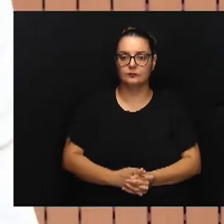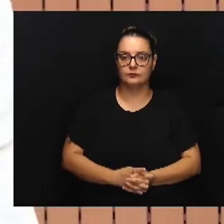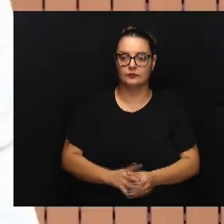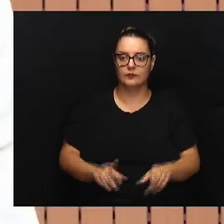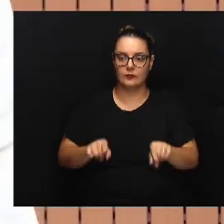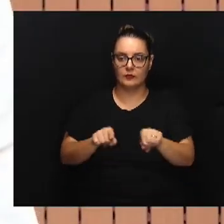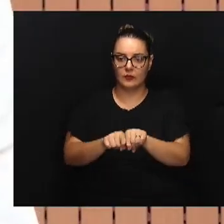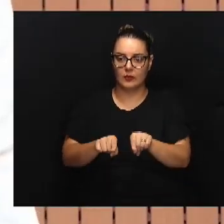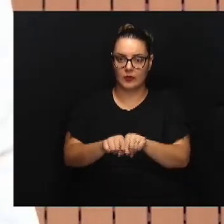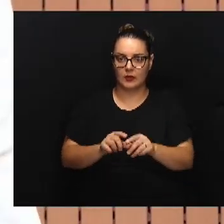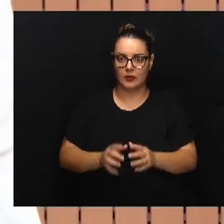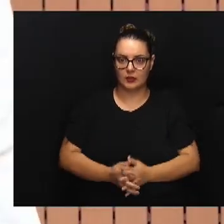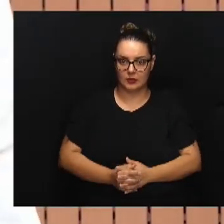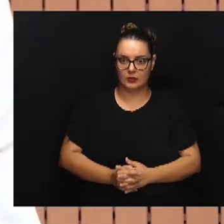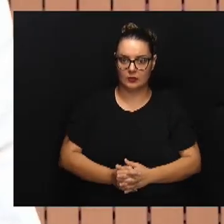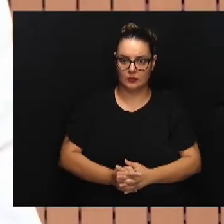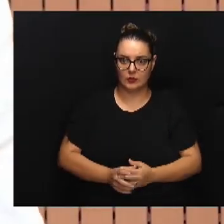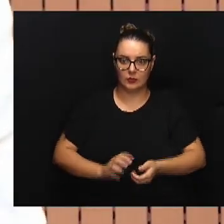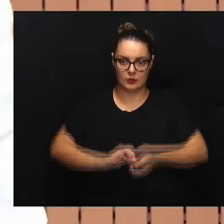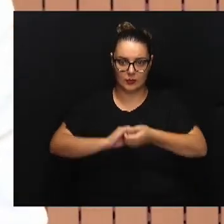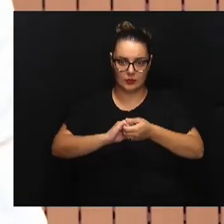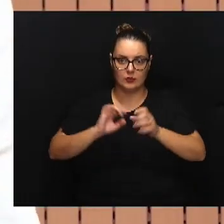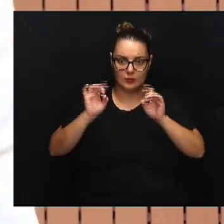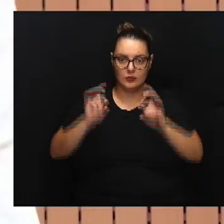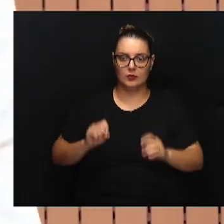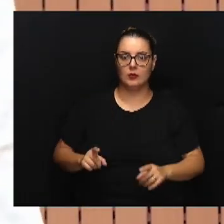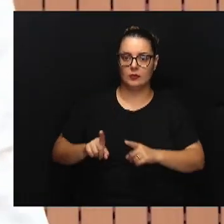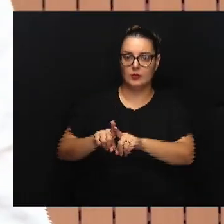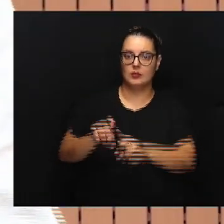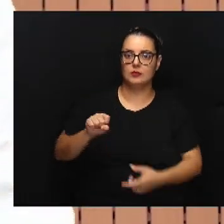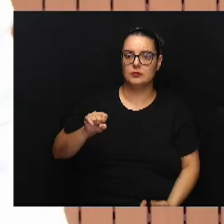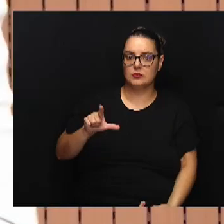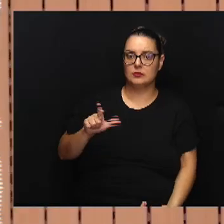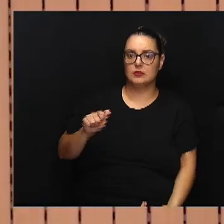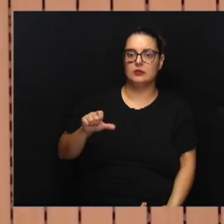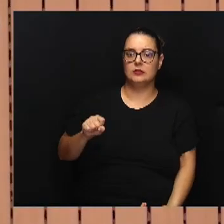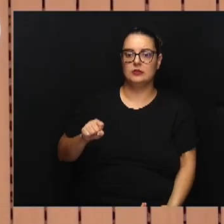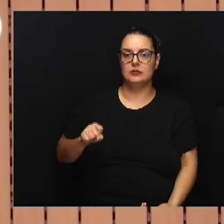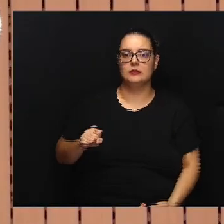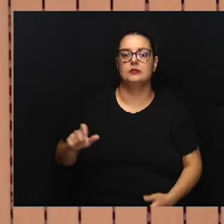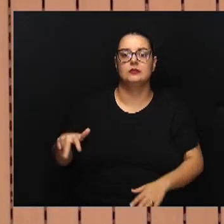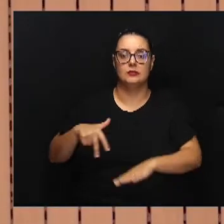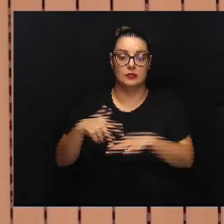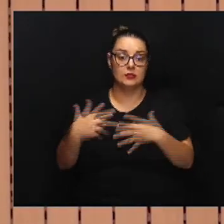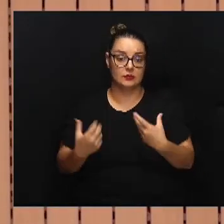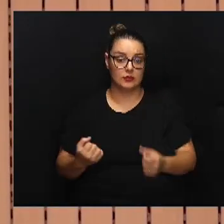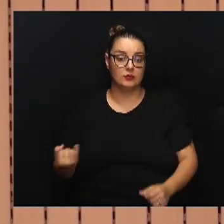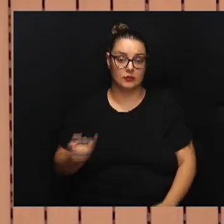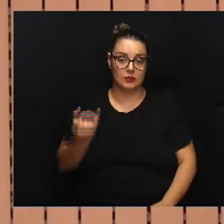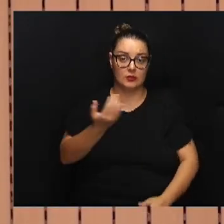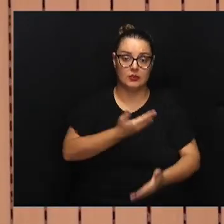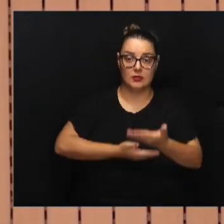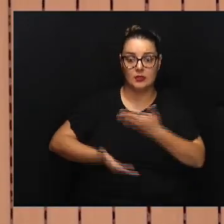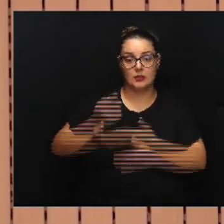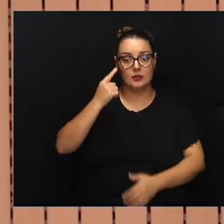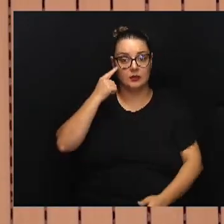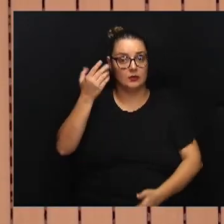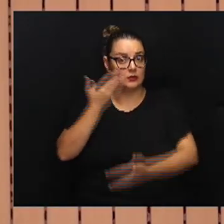também um cumprimento especial ao companheiro Silas aí, que tem sido um anfitrião importante nas trocas de ideias